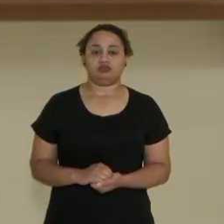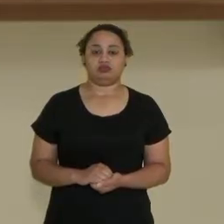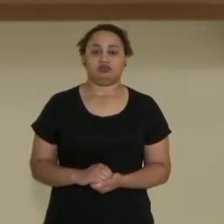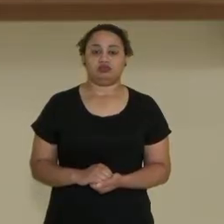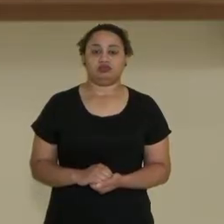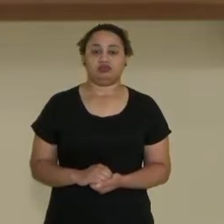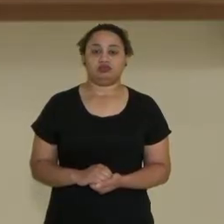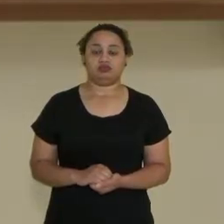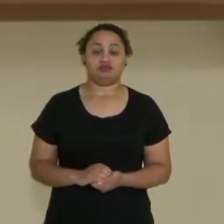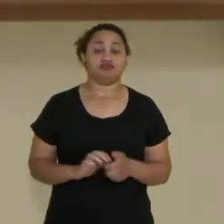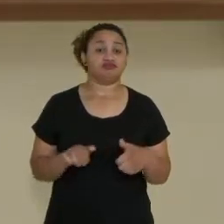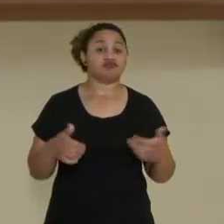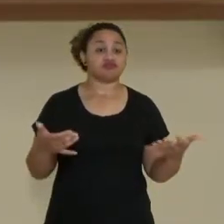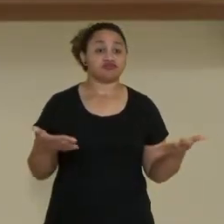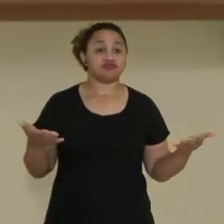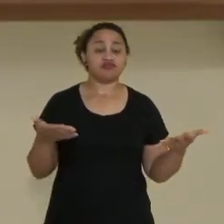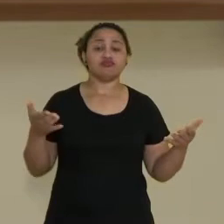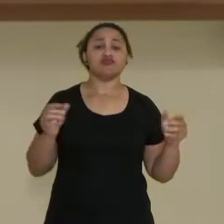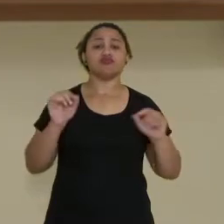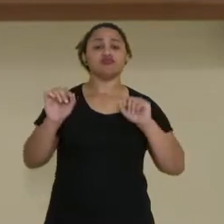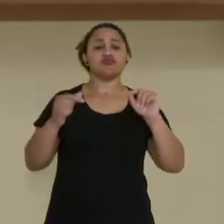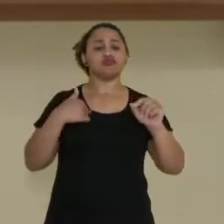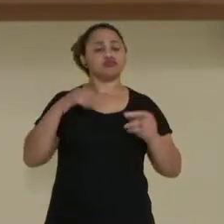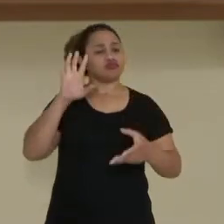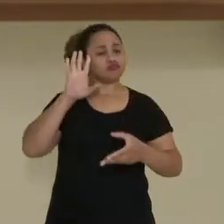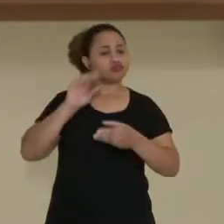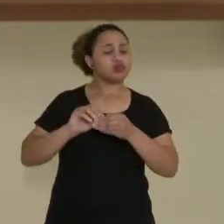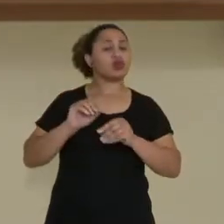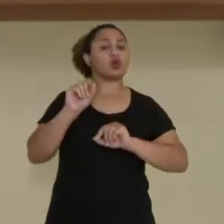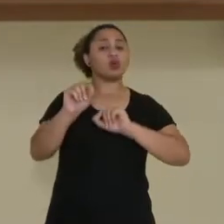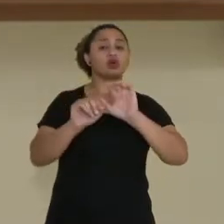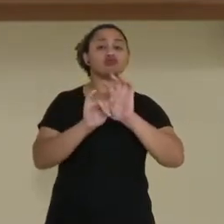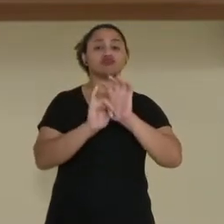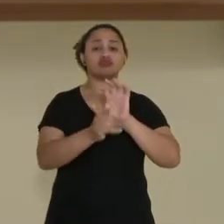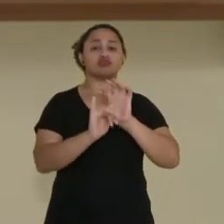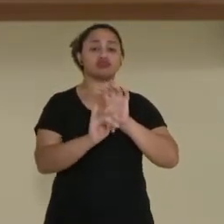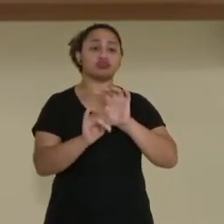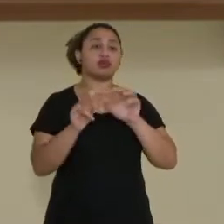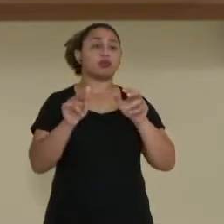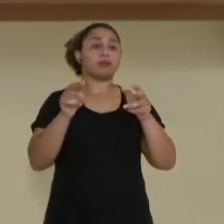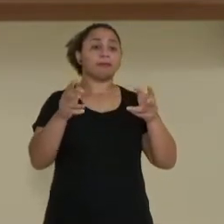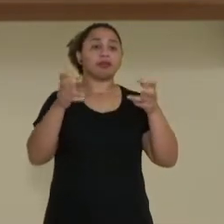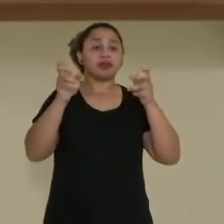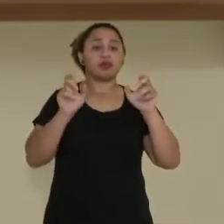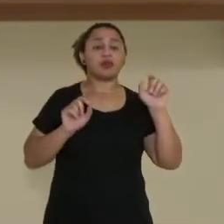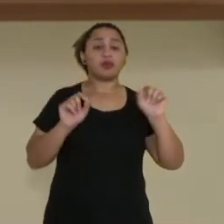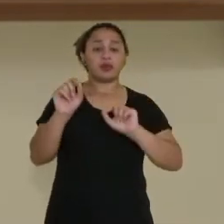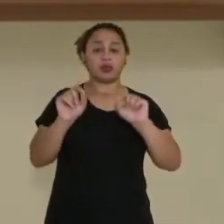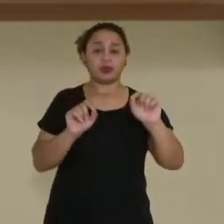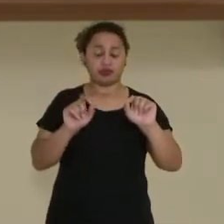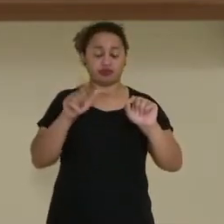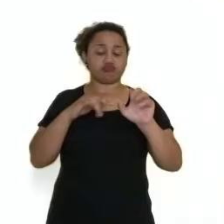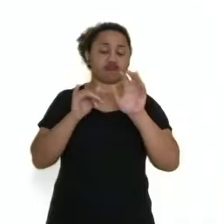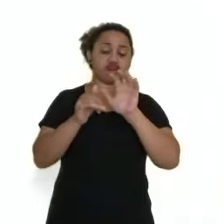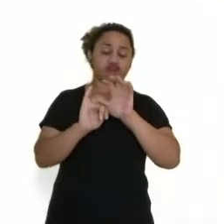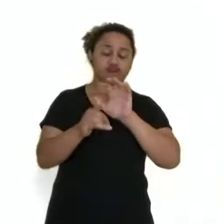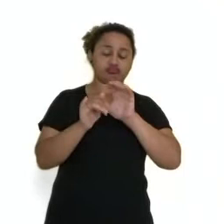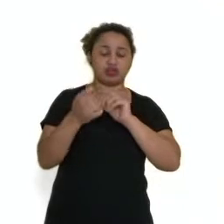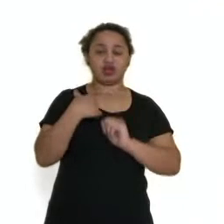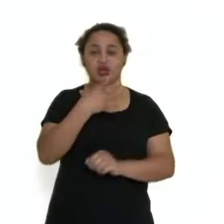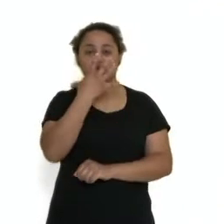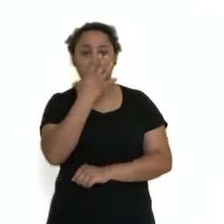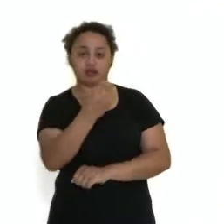voltei. Estamos analisando uma fábula. Como você bem percebe, né? A fábula Raposa e